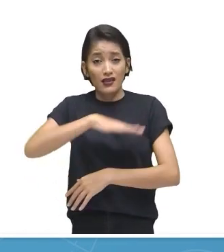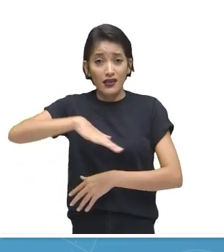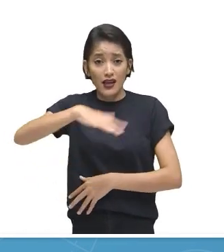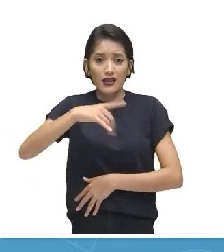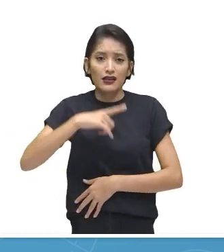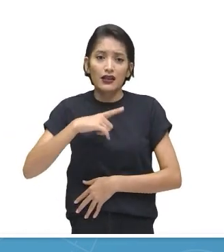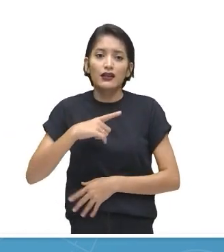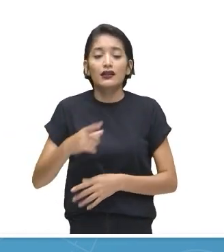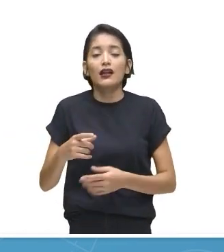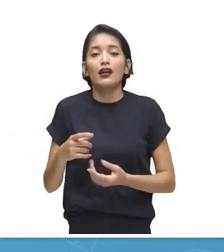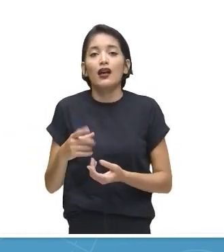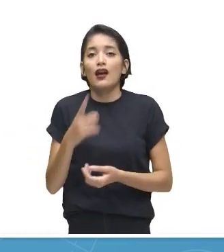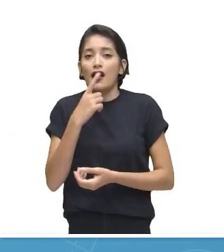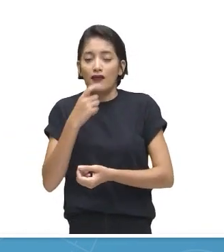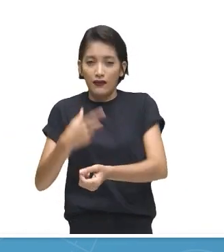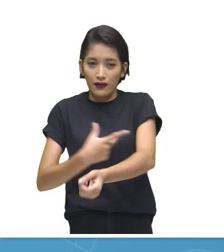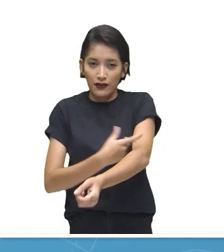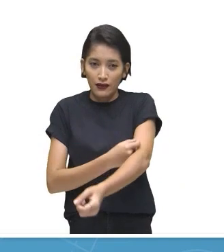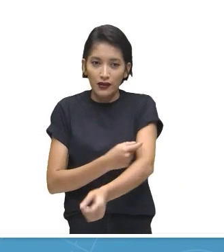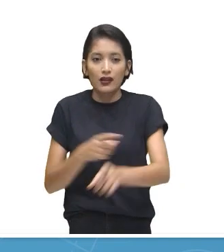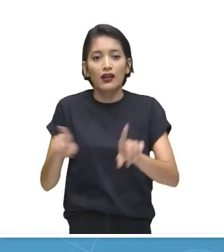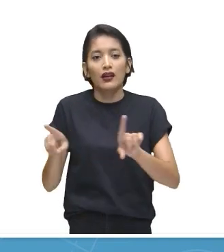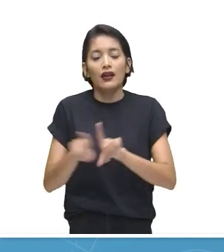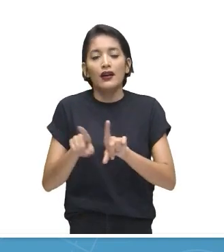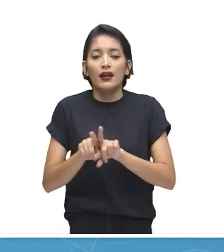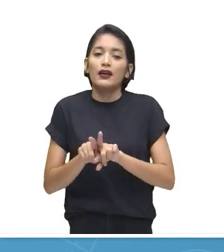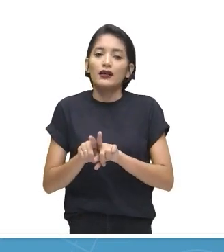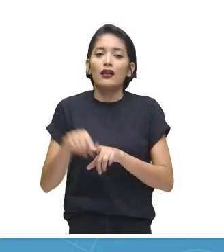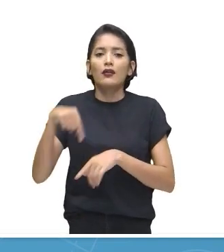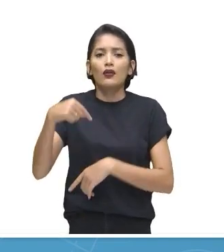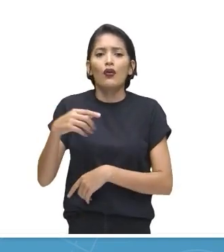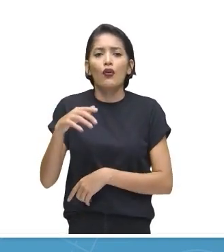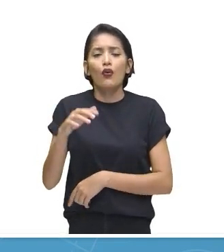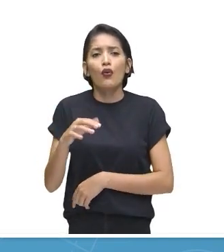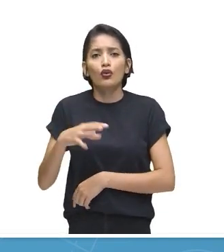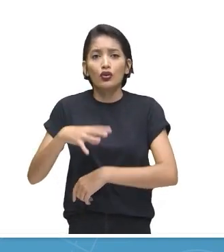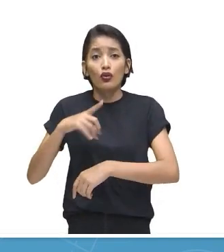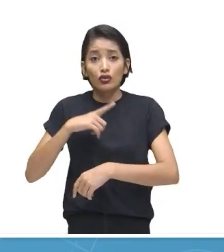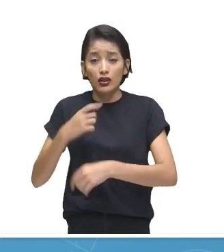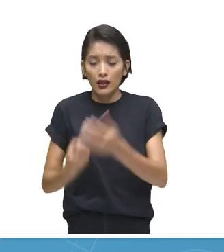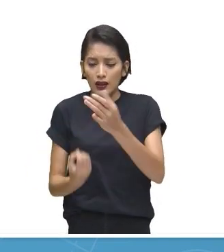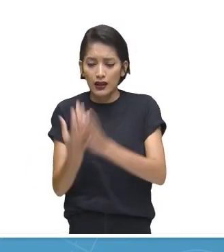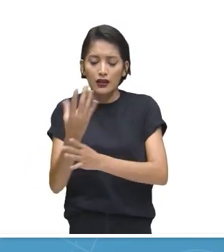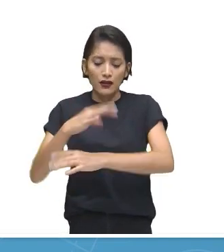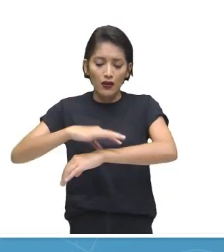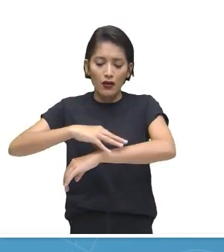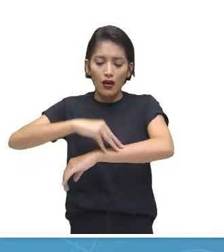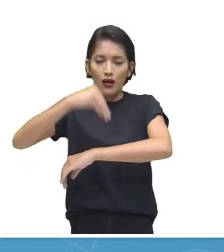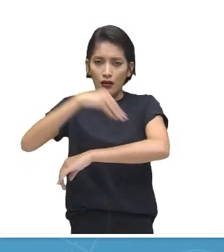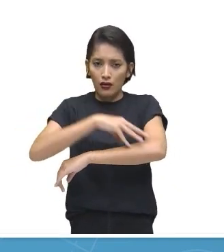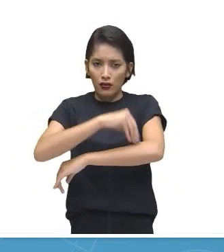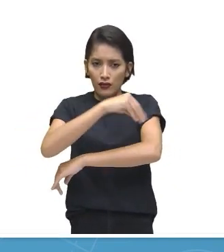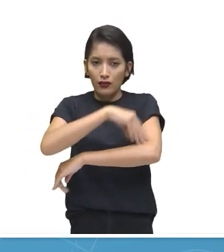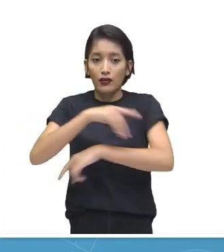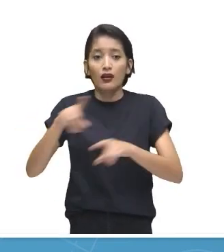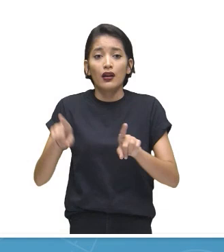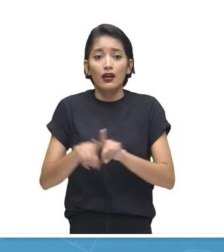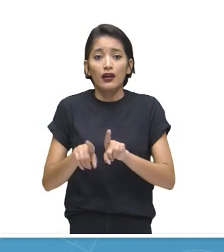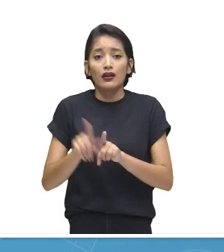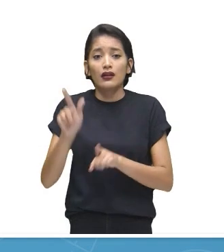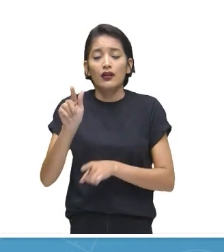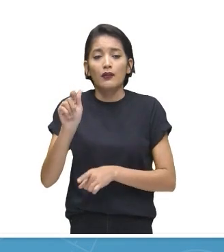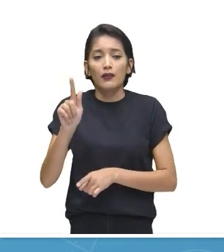como vasos sanguíneos, folículo piloso, de onde crescem os pelos, glândulas sebáceas, que produzem